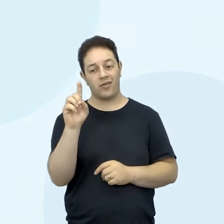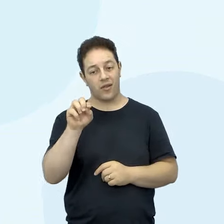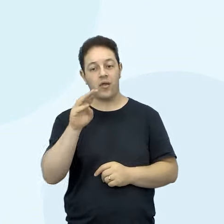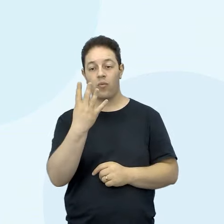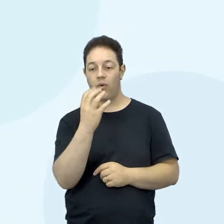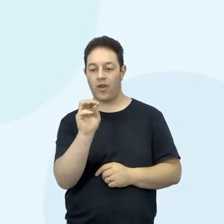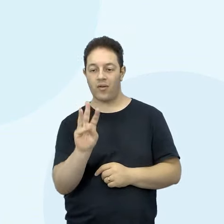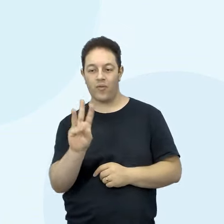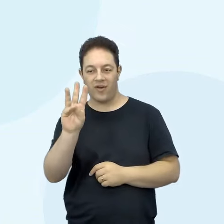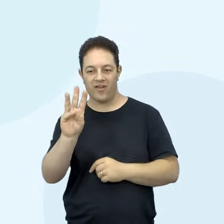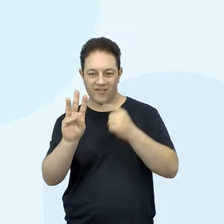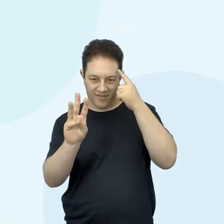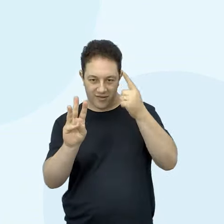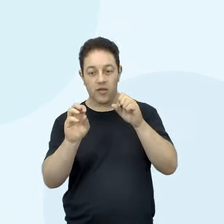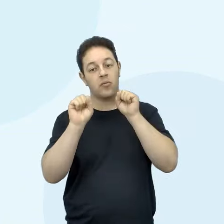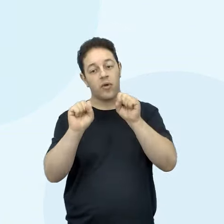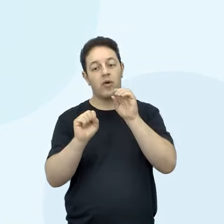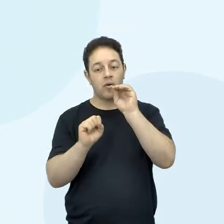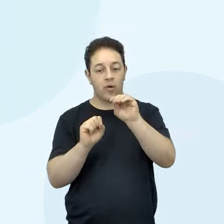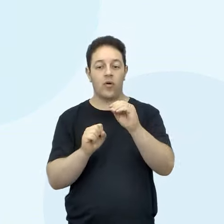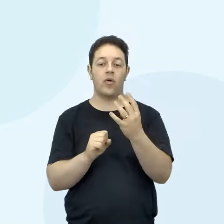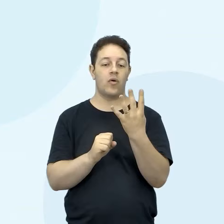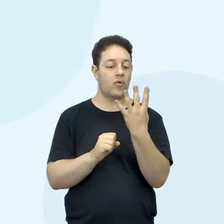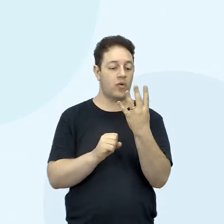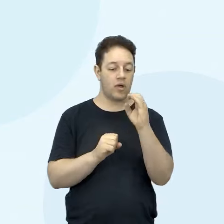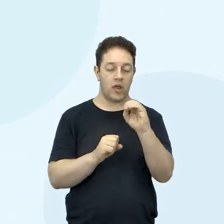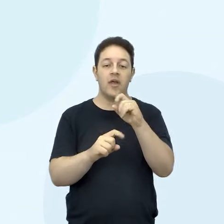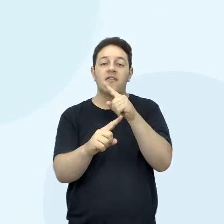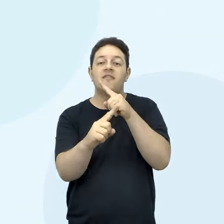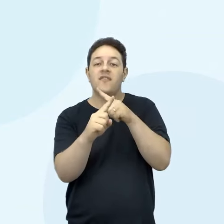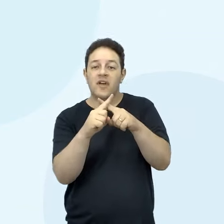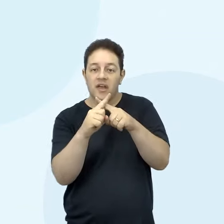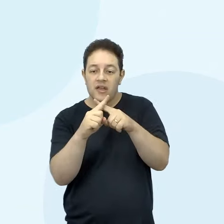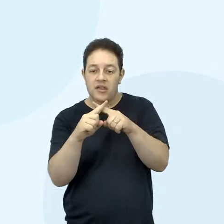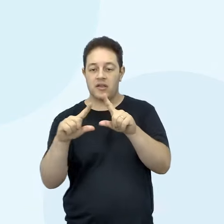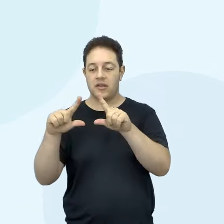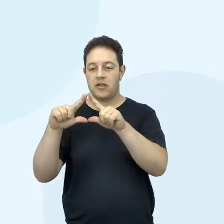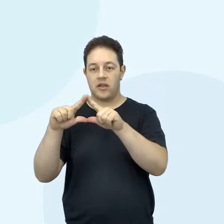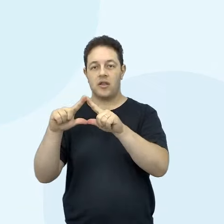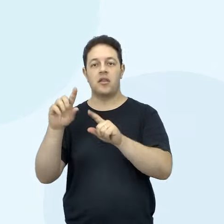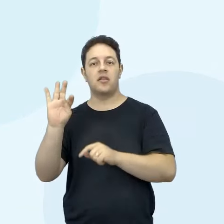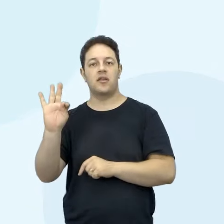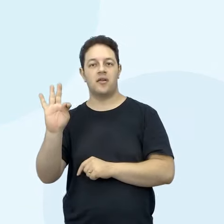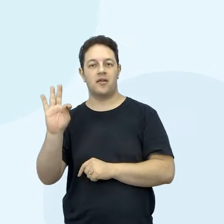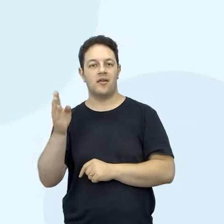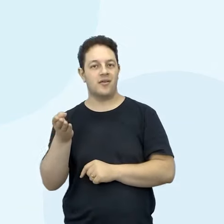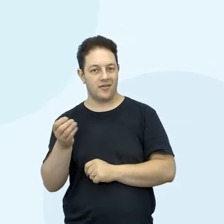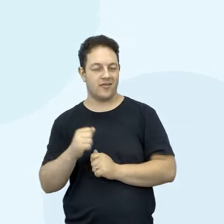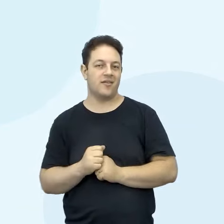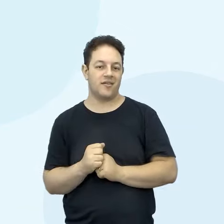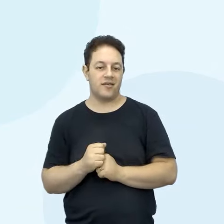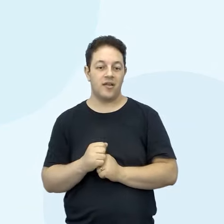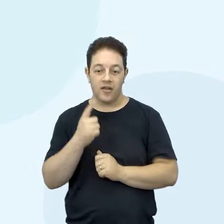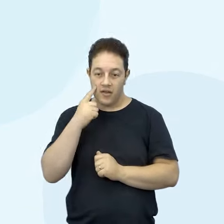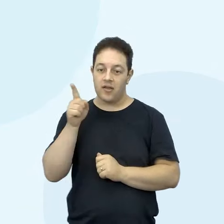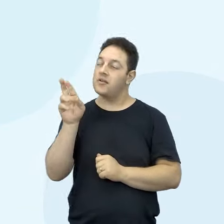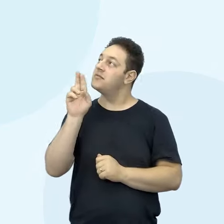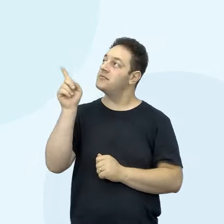Potência de 40 vezes ΔT. Já tenho aí uma expressão